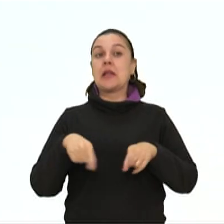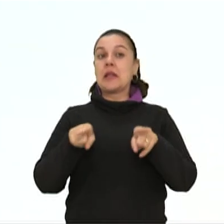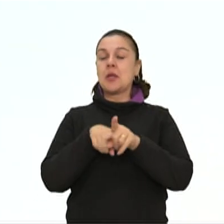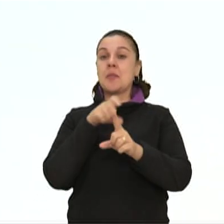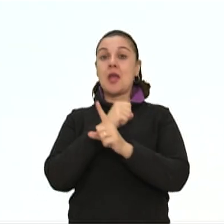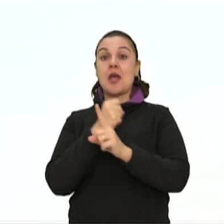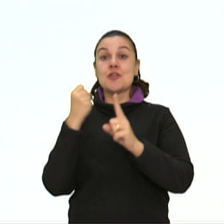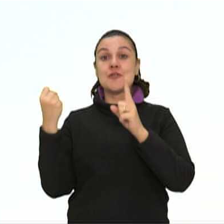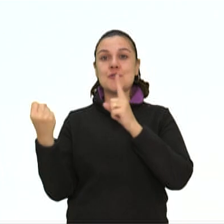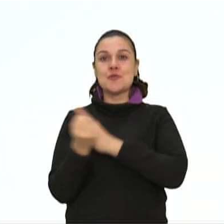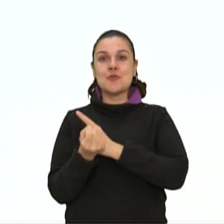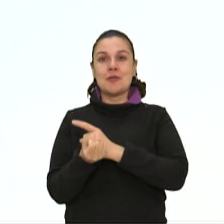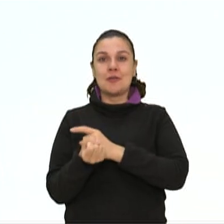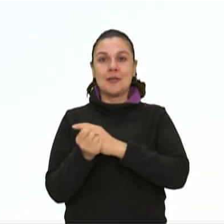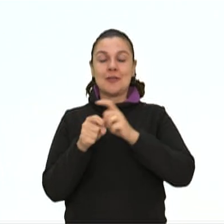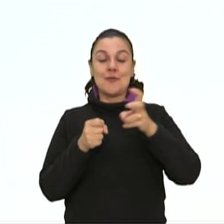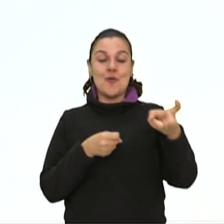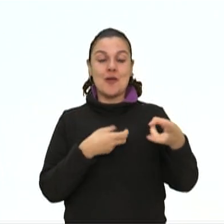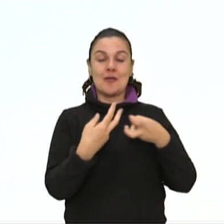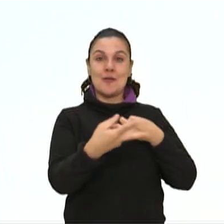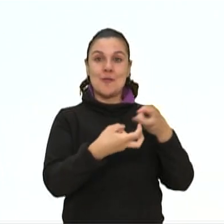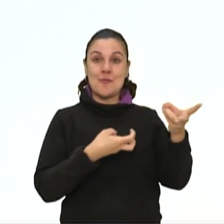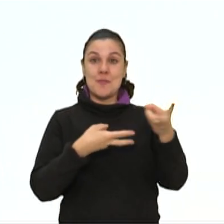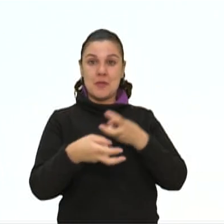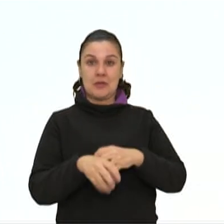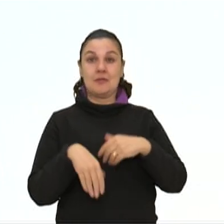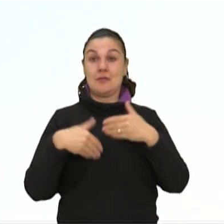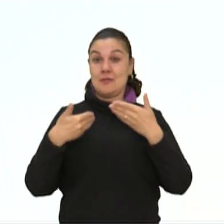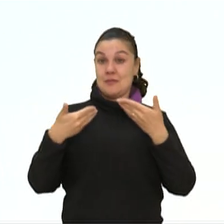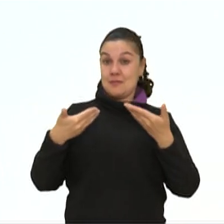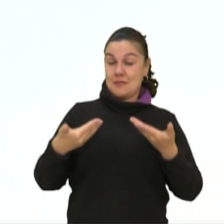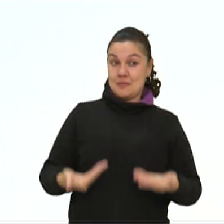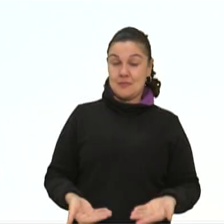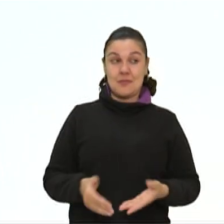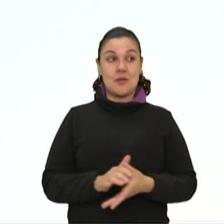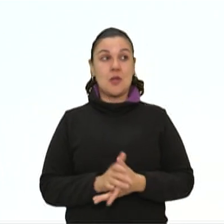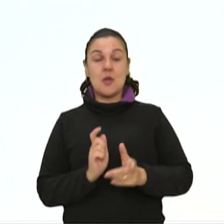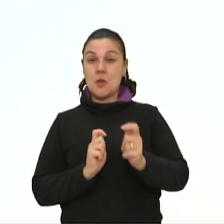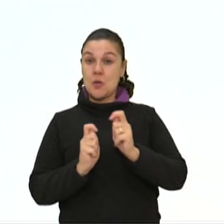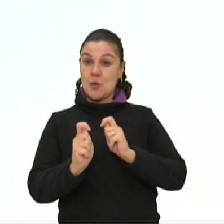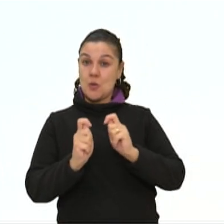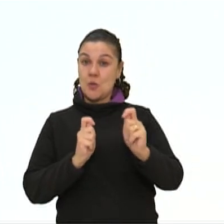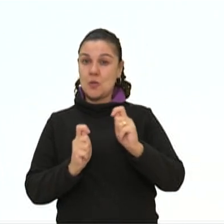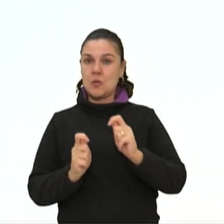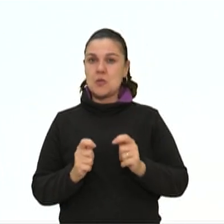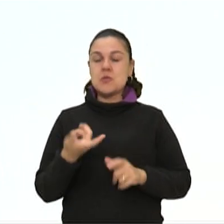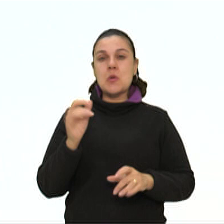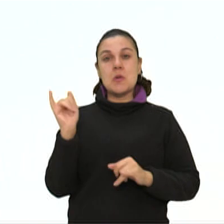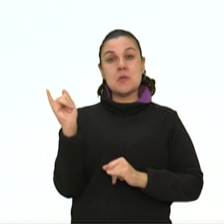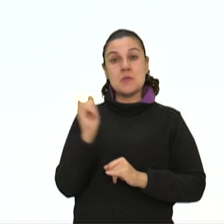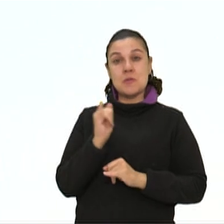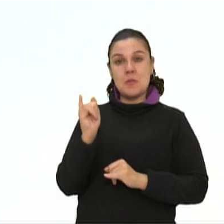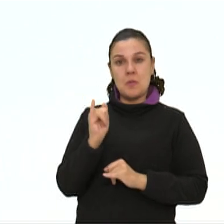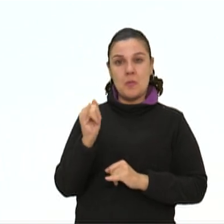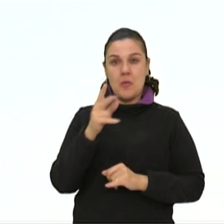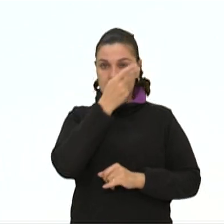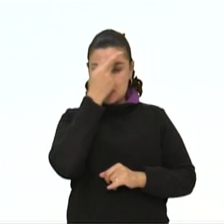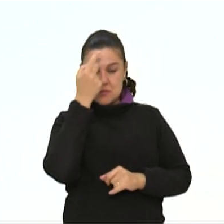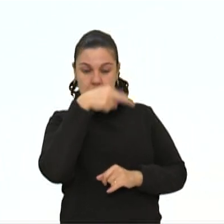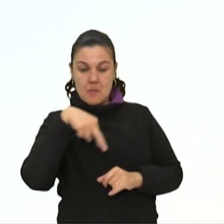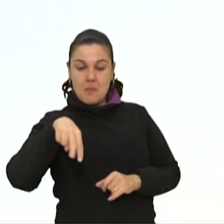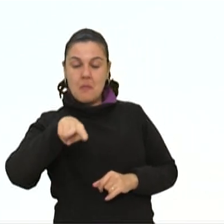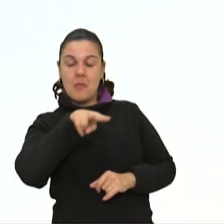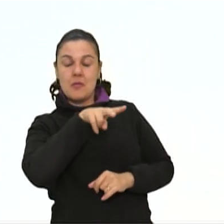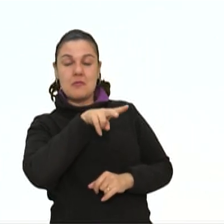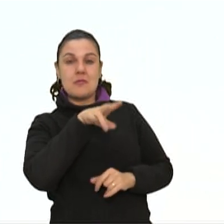a sociedade mineradora. Então, o controle, os impostos e as